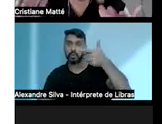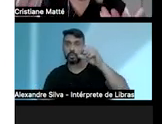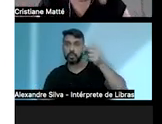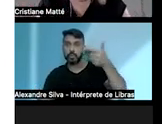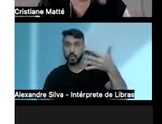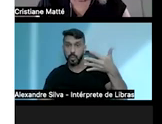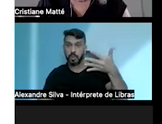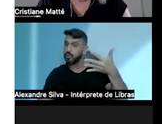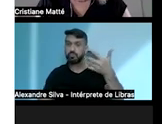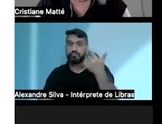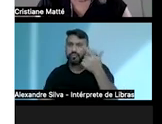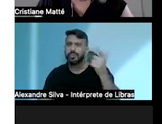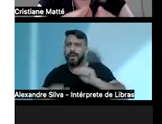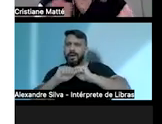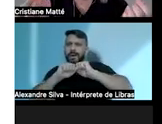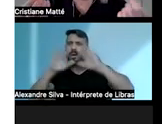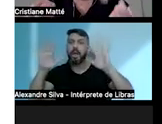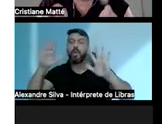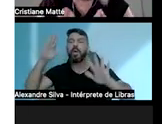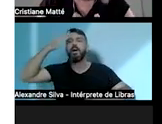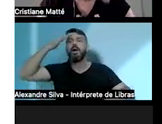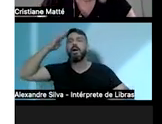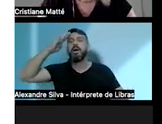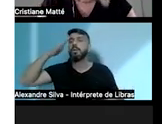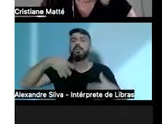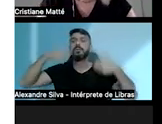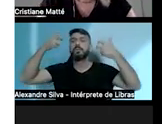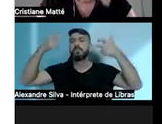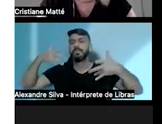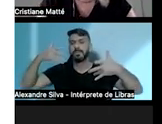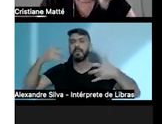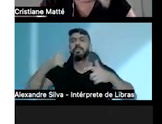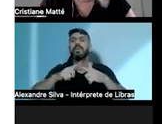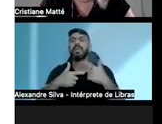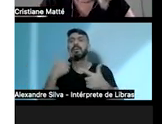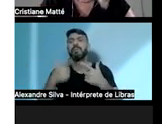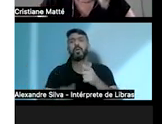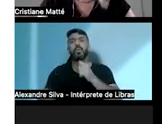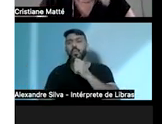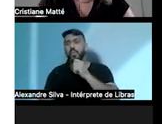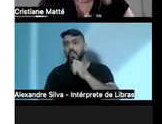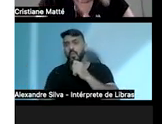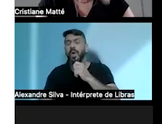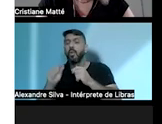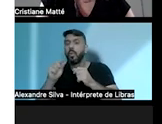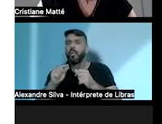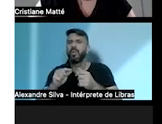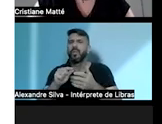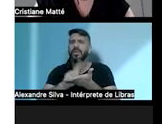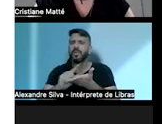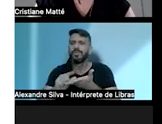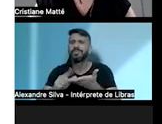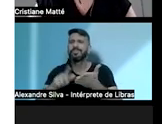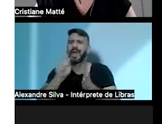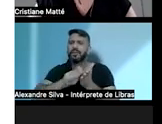a gente não tem uma clareza em função dos poucos trabalhos que a gente tem na literatura. Vocês vão ver como a gente ainda tem pouca